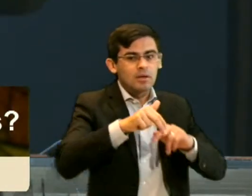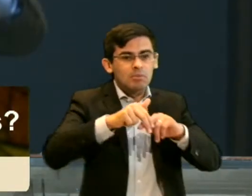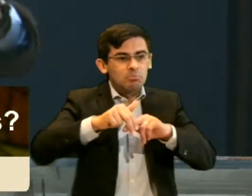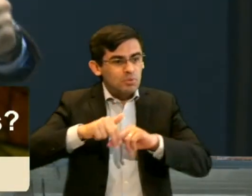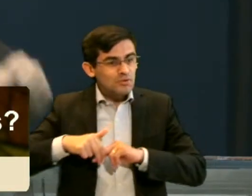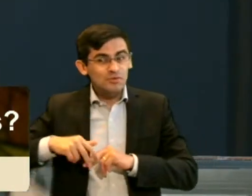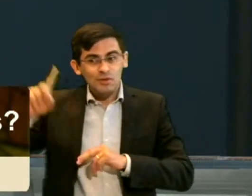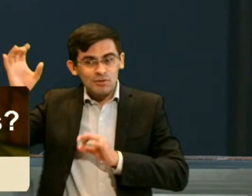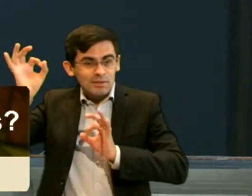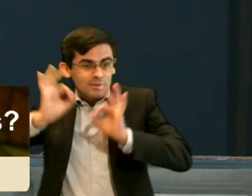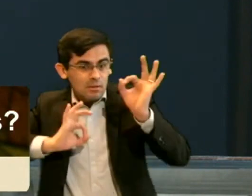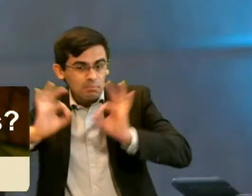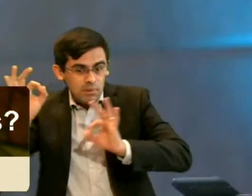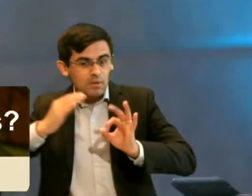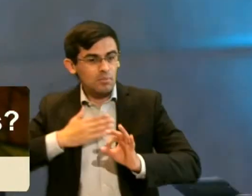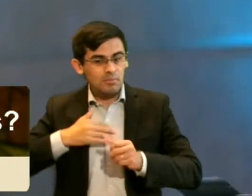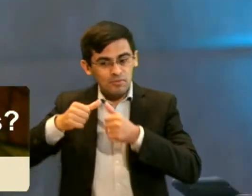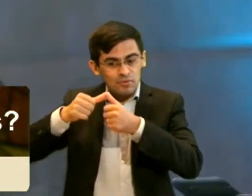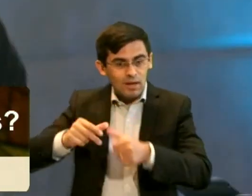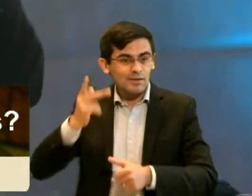fiquei.